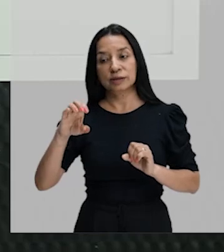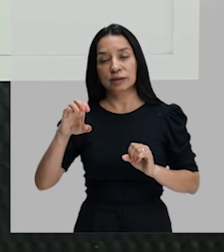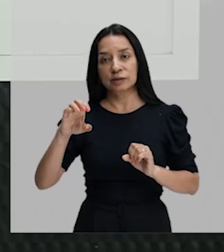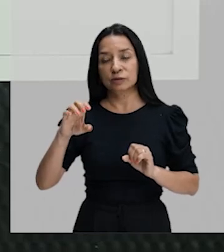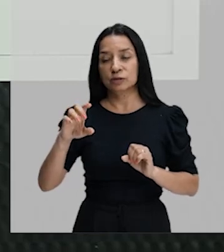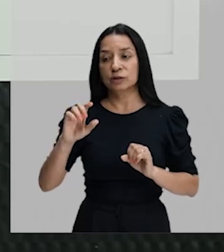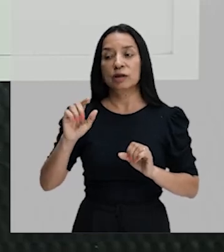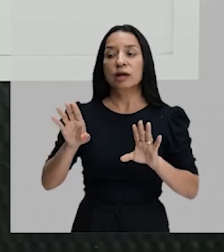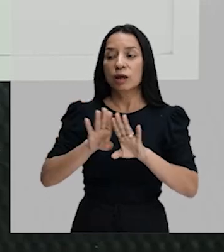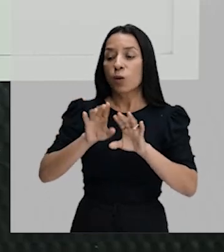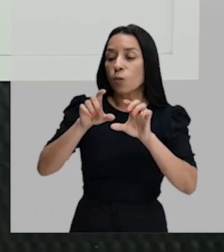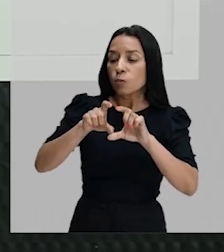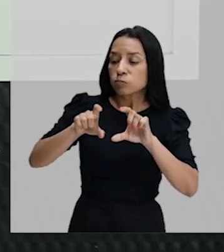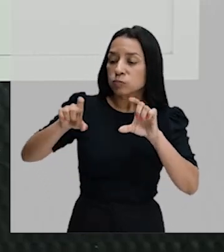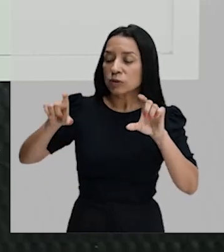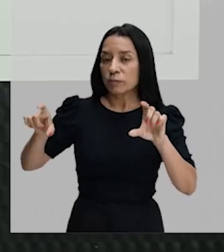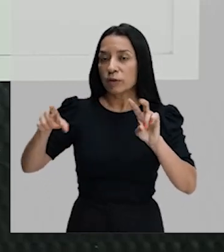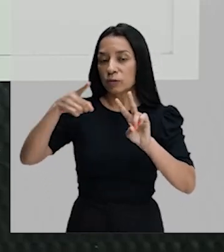do tamanho